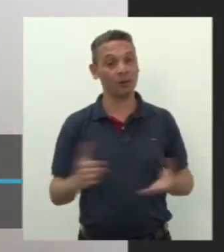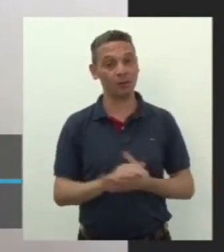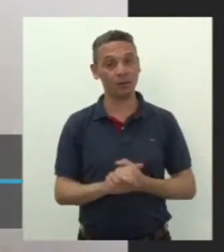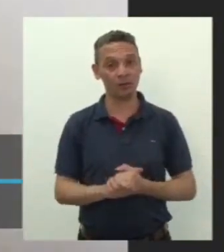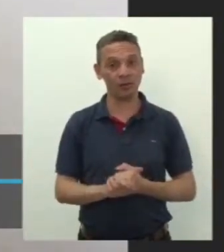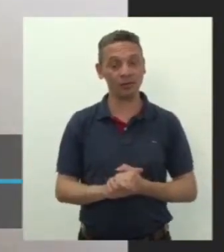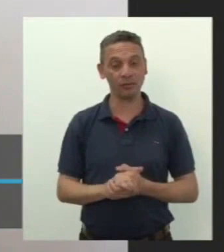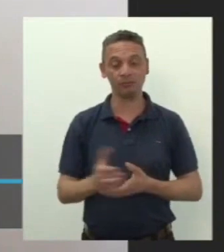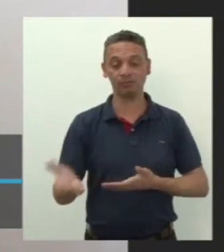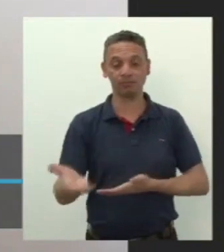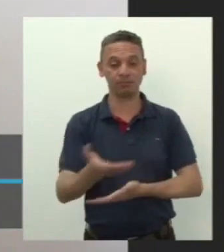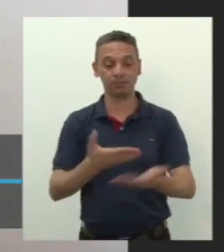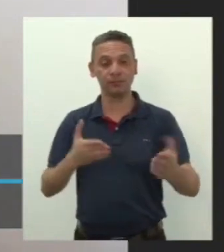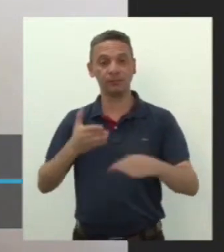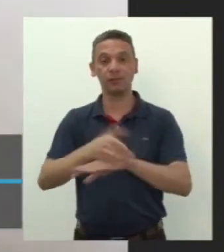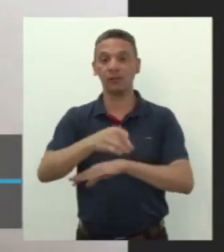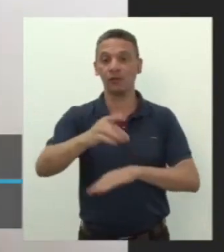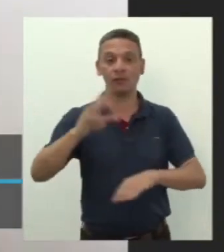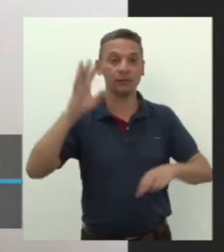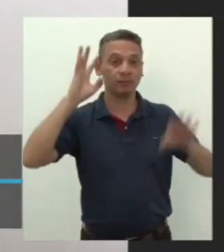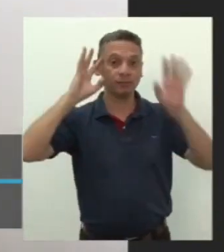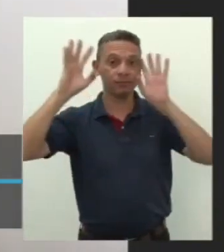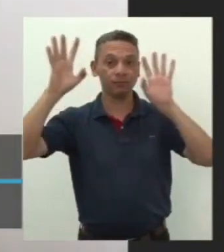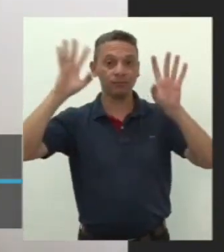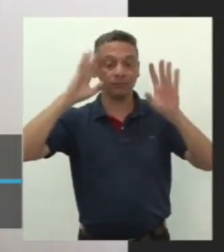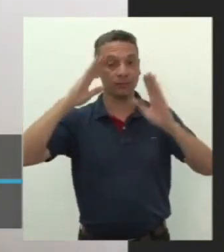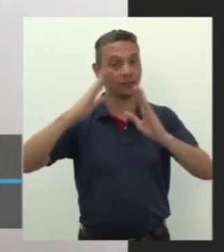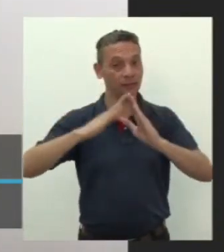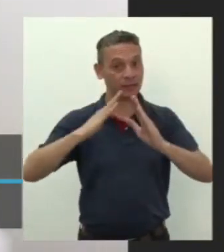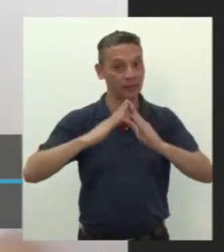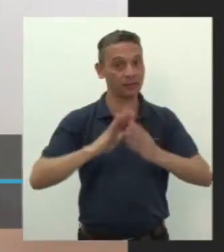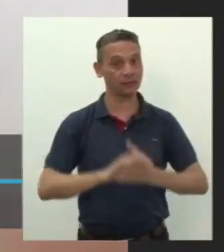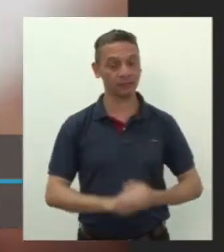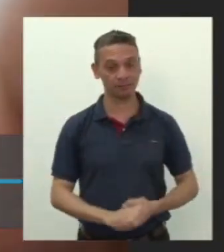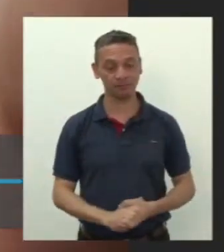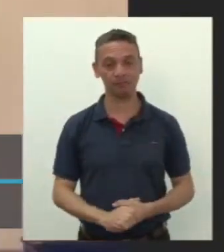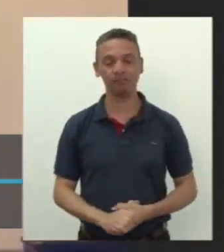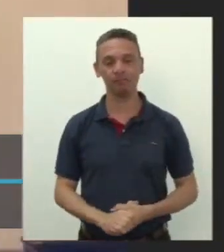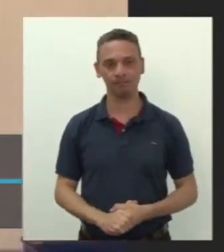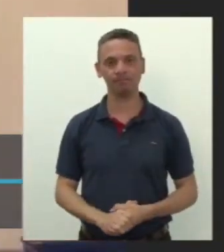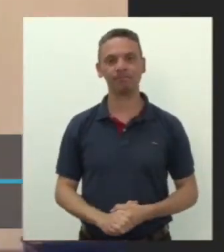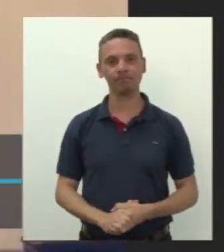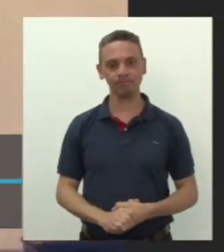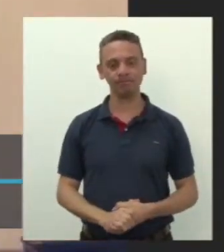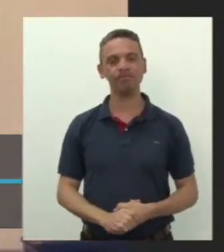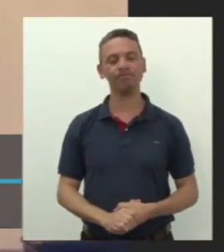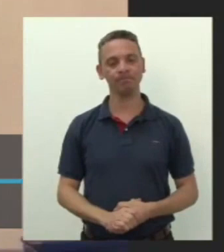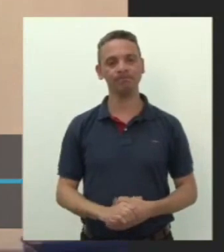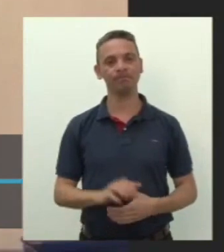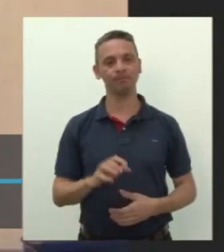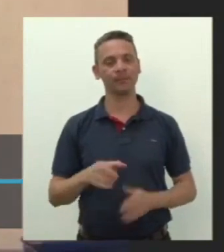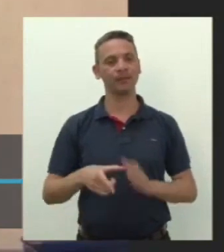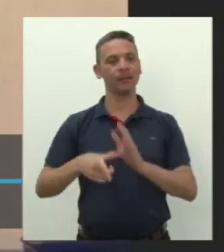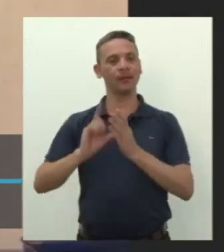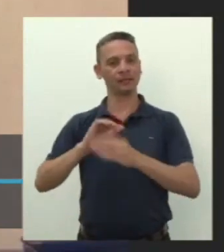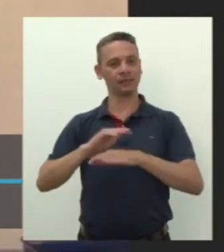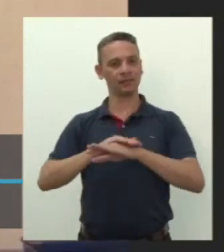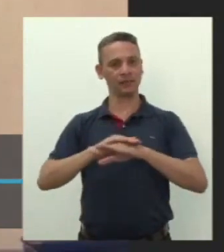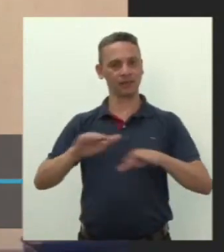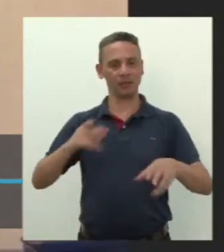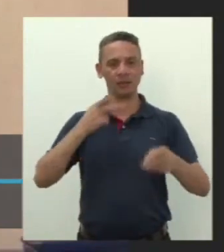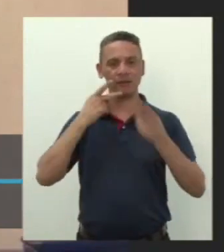haver interação, é uma reflexão para você fazer. Tati? Sim. Antes de terminarmos, né,